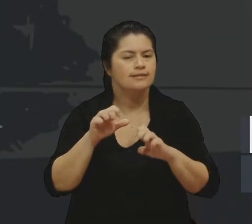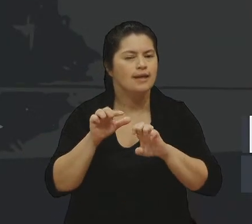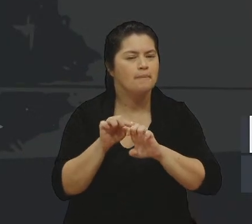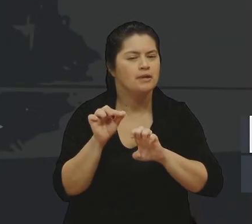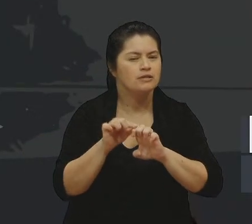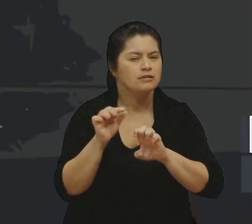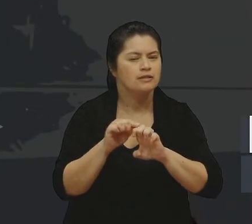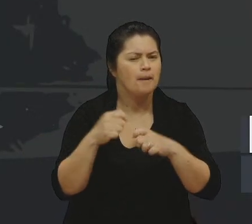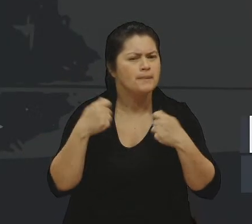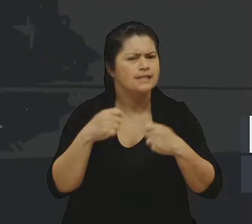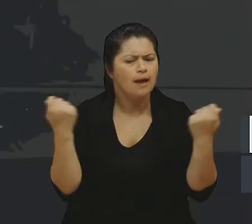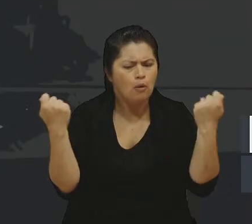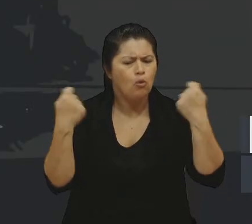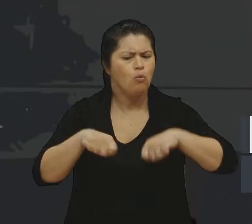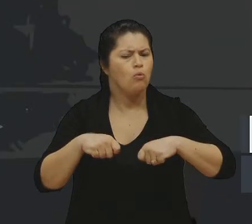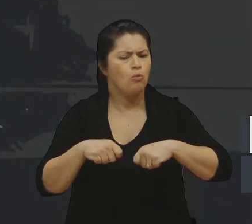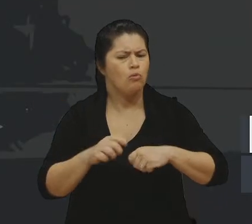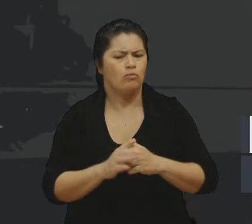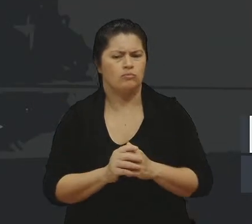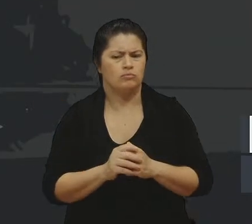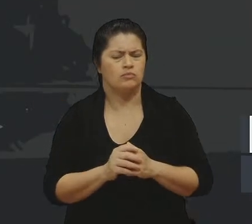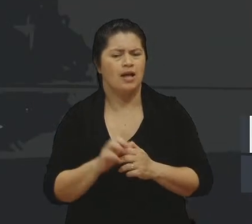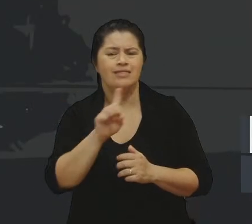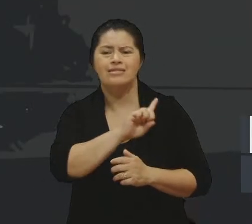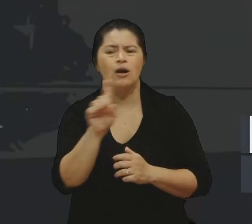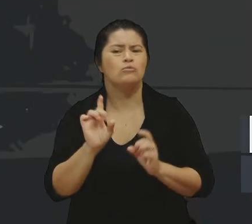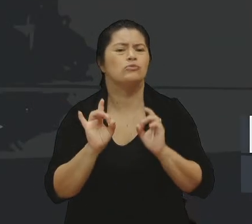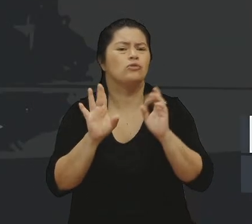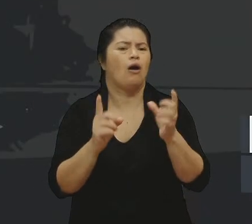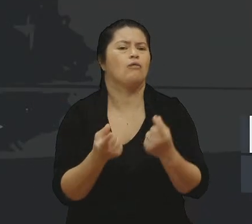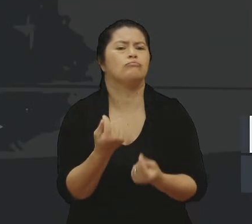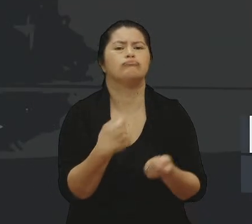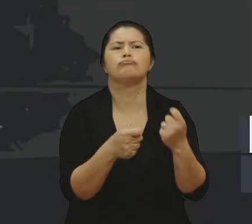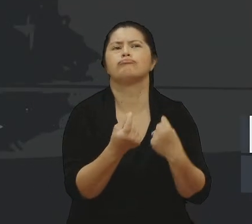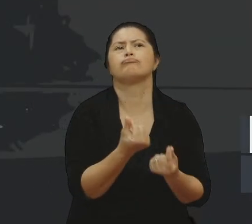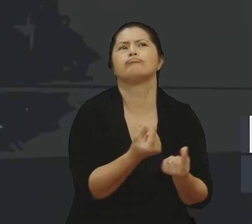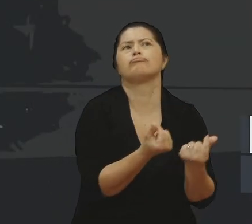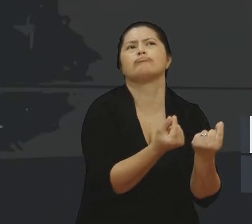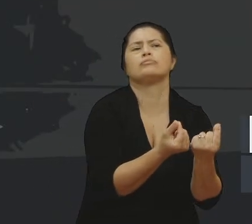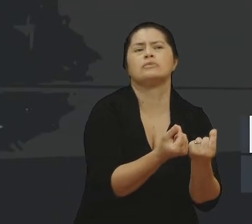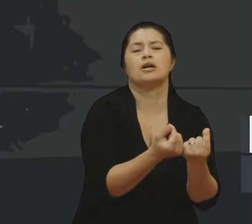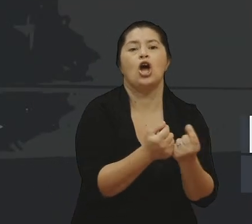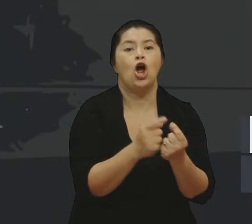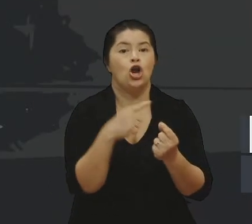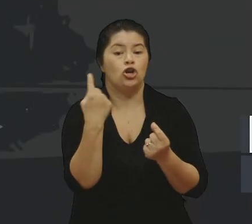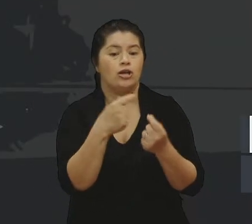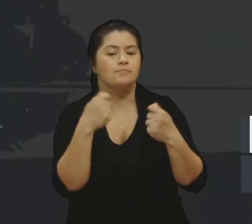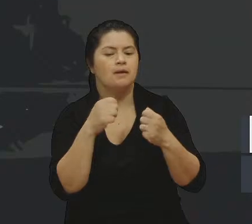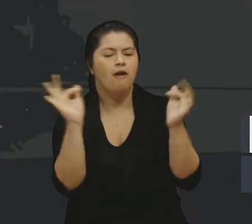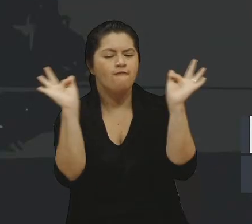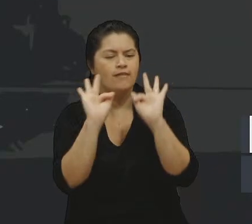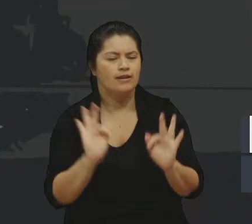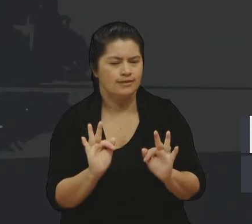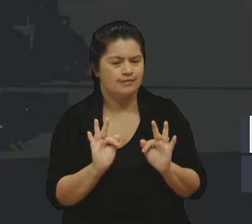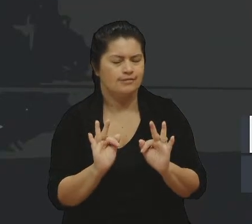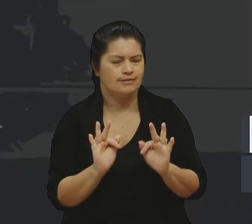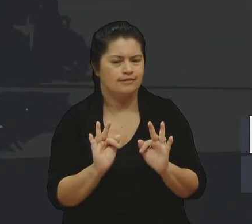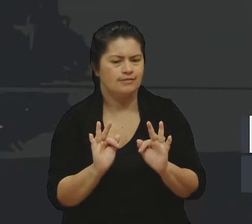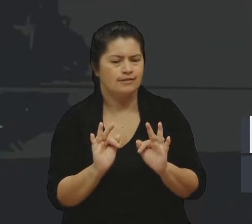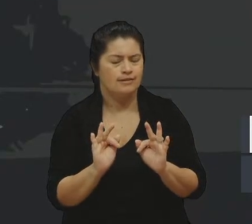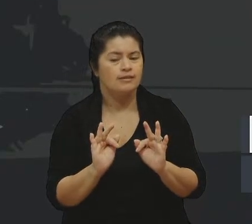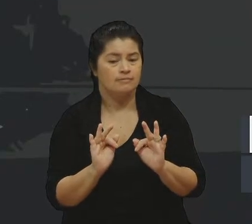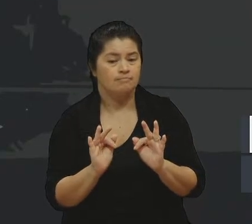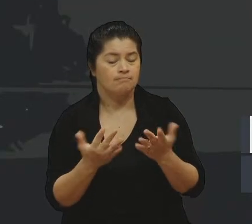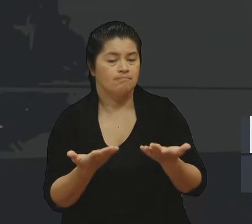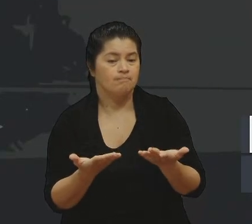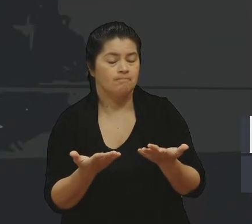que funcionar. Não é só sobre lucro. A gente tem que ser feliz no que a gente faz. Seja como um empregado de alguém, seja com